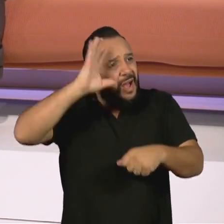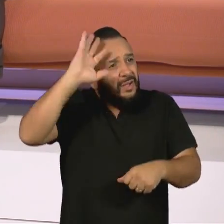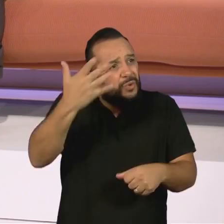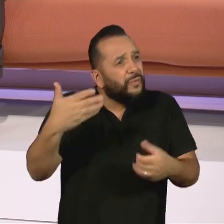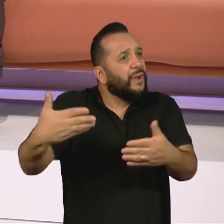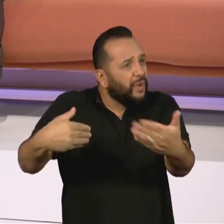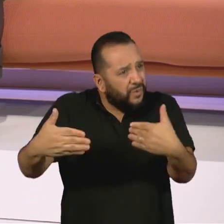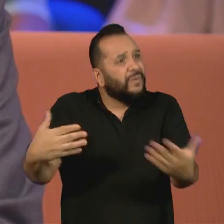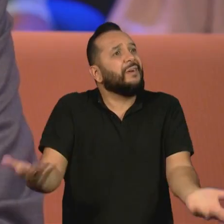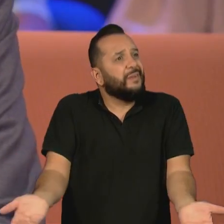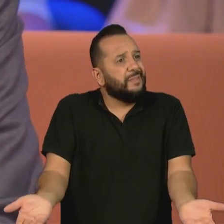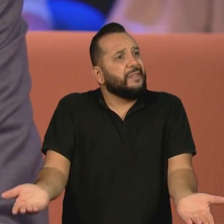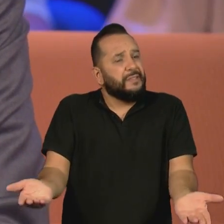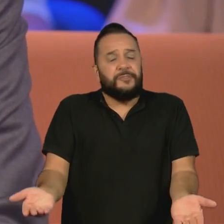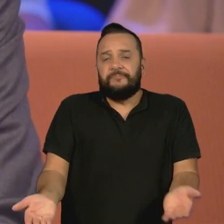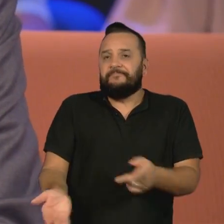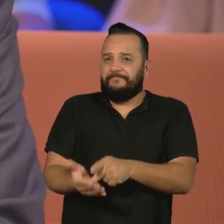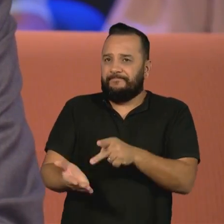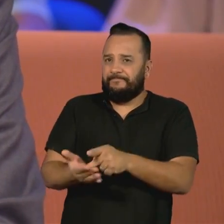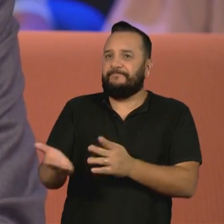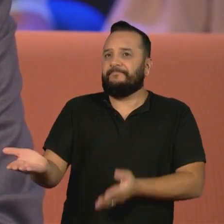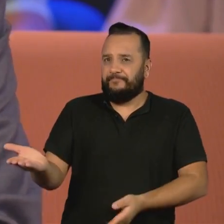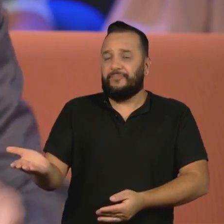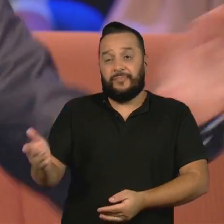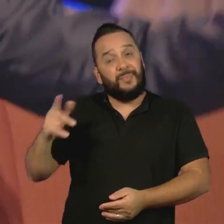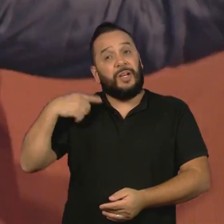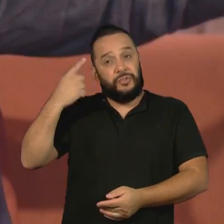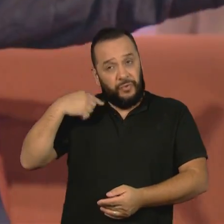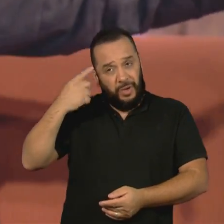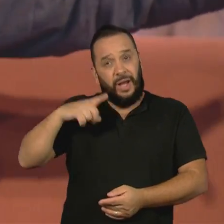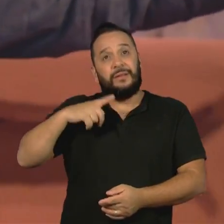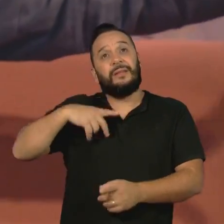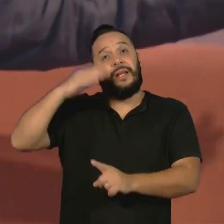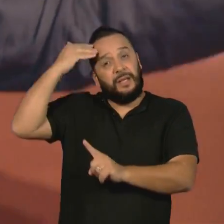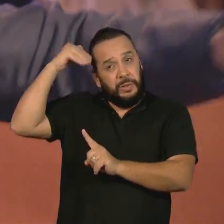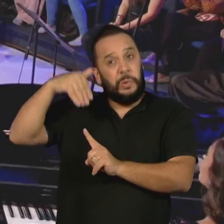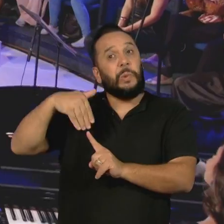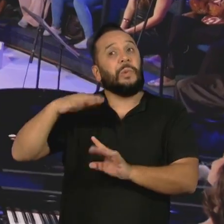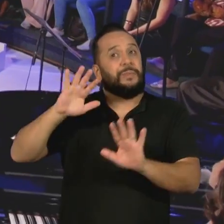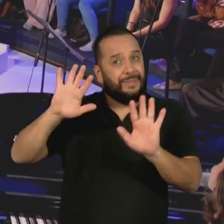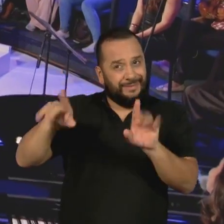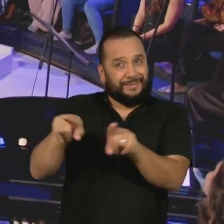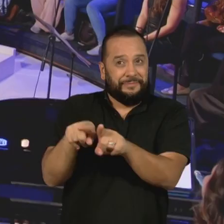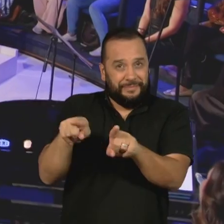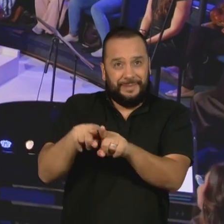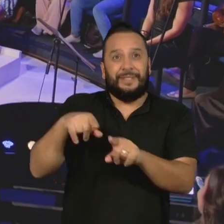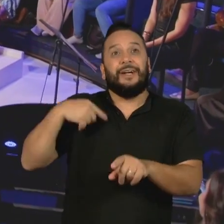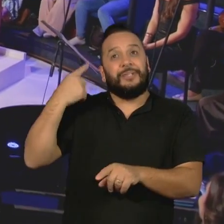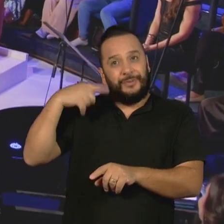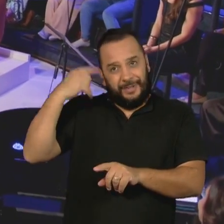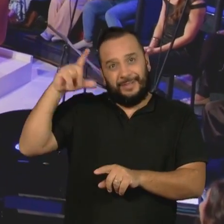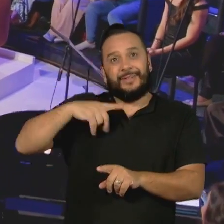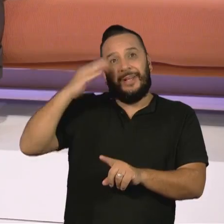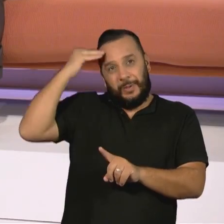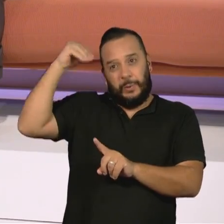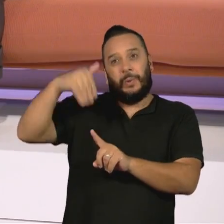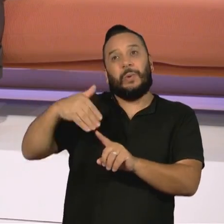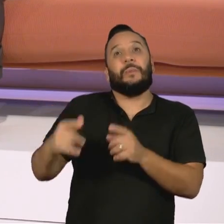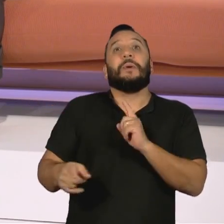diálogo, né? Eu acho que nisso os advogados têm uma responsabilidade. André,